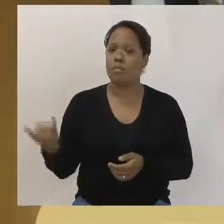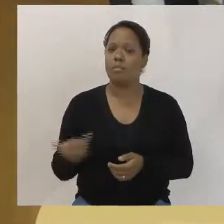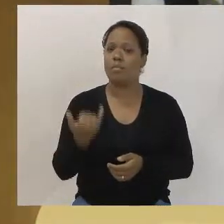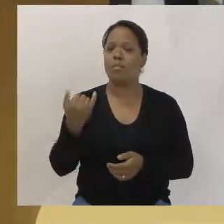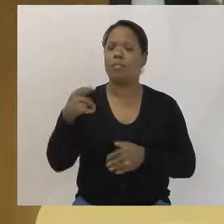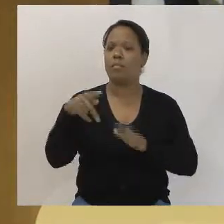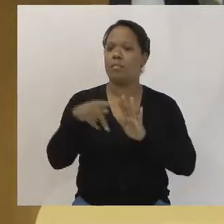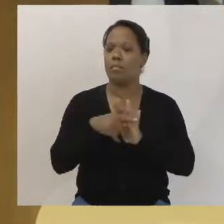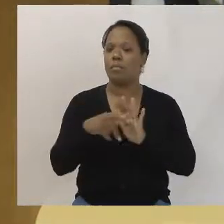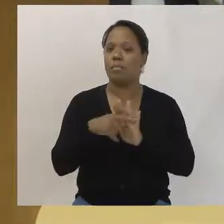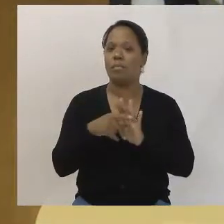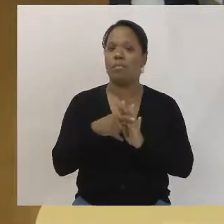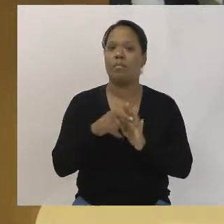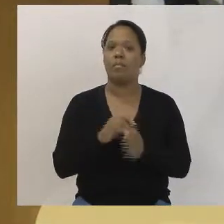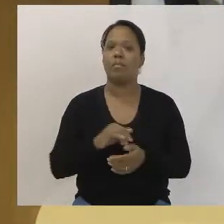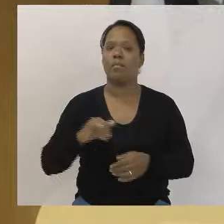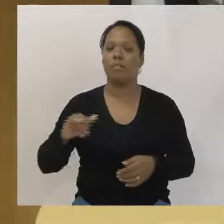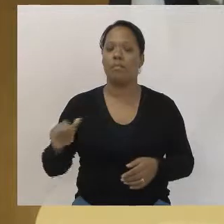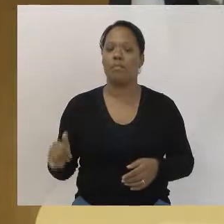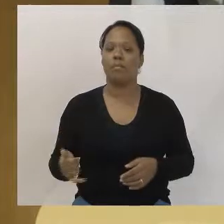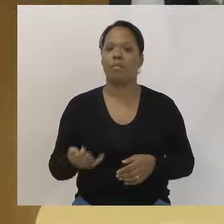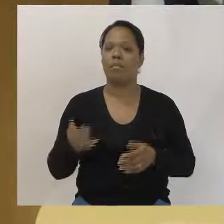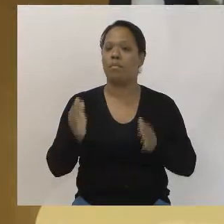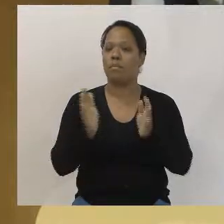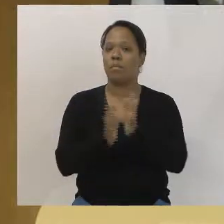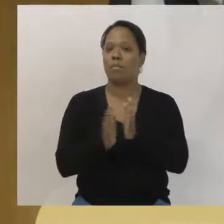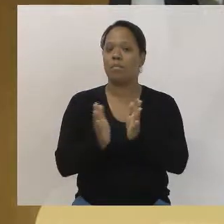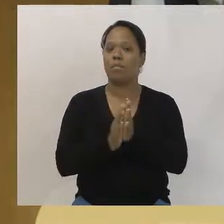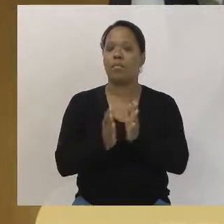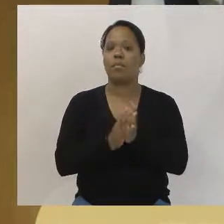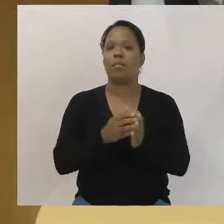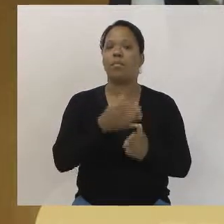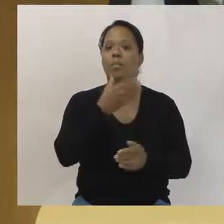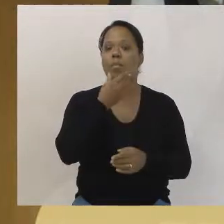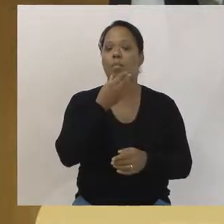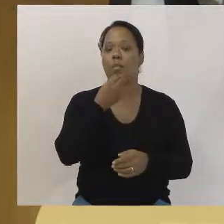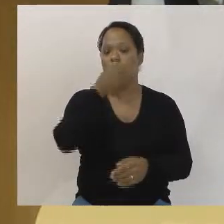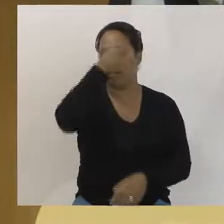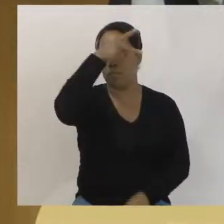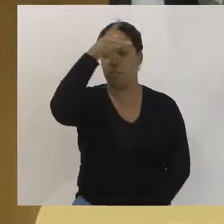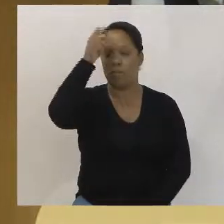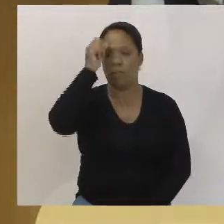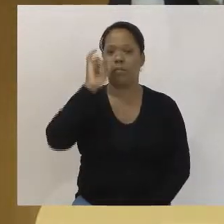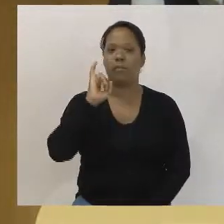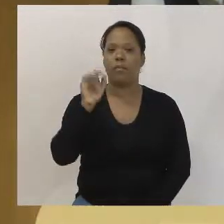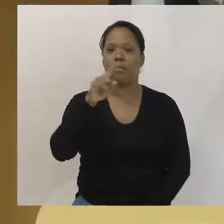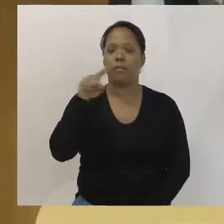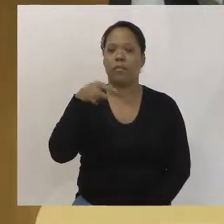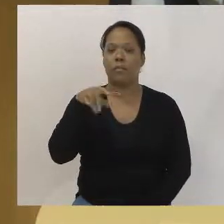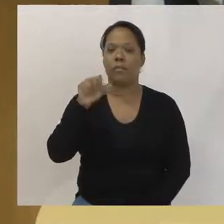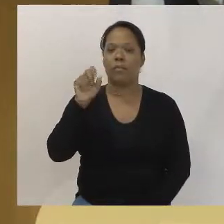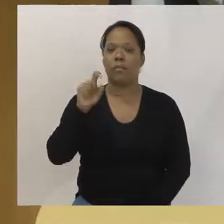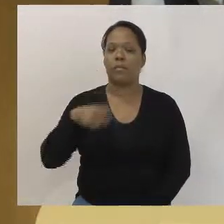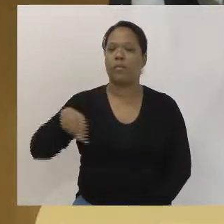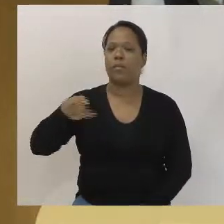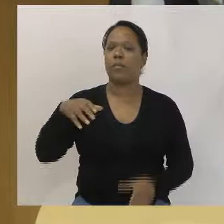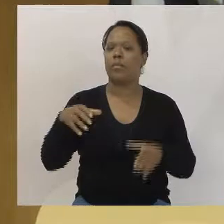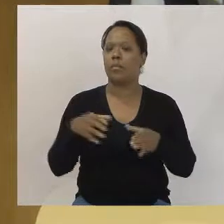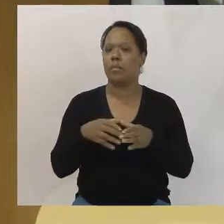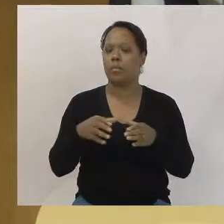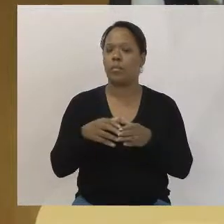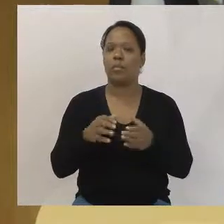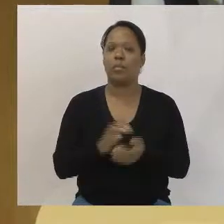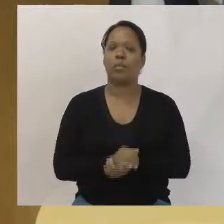e já aproveito aqui pra nosso prefeito isaías santana a toda a sua equipe ao